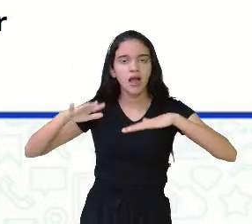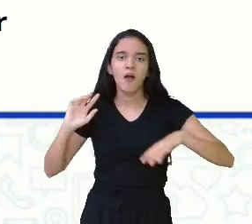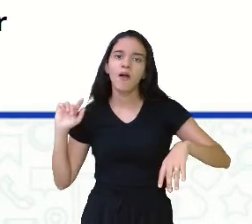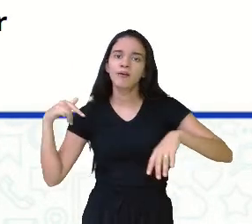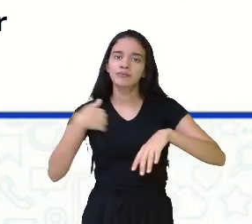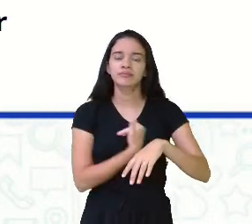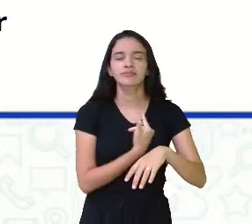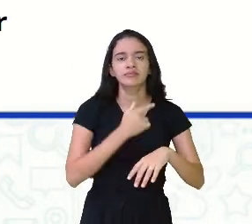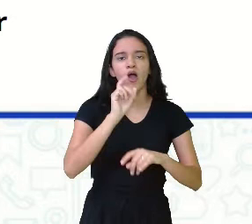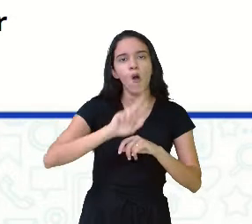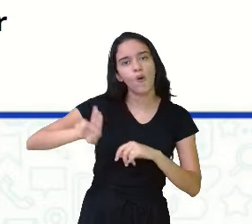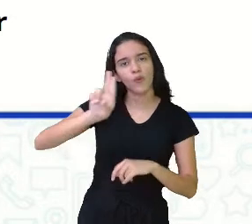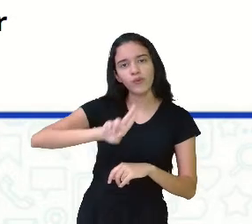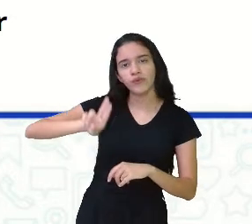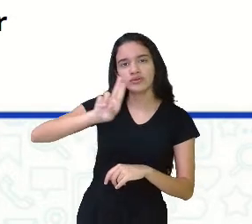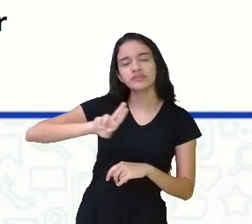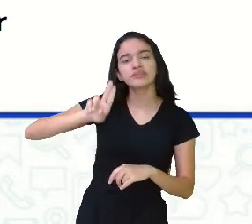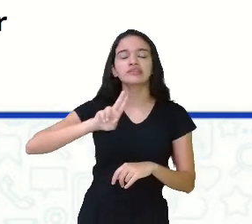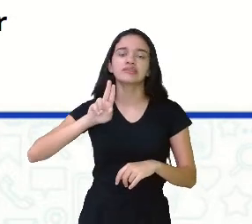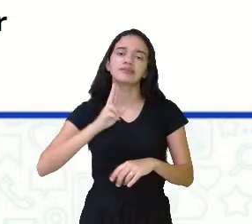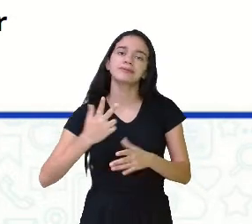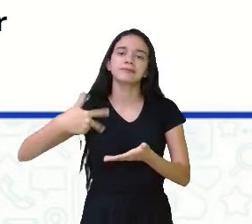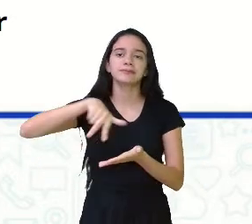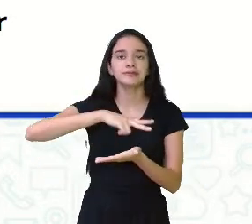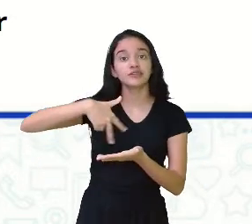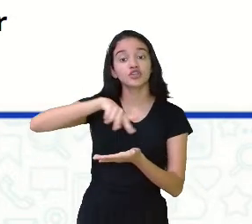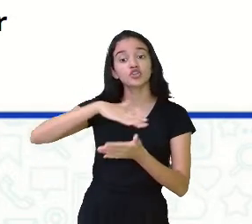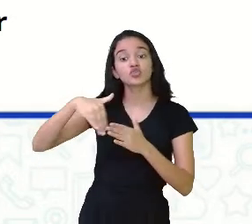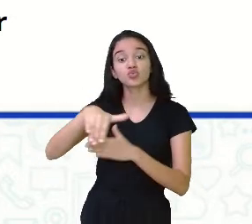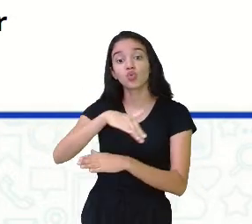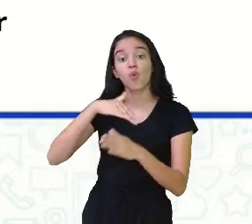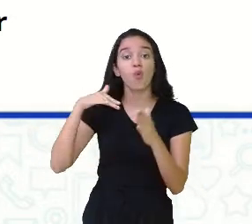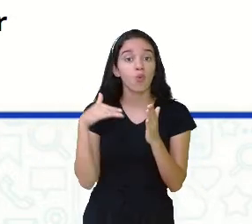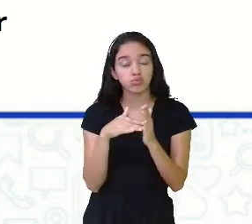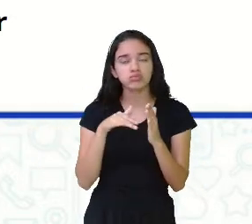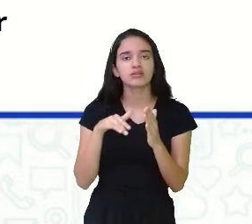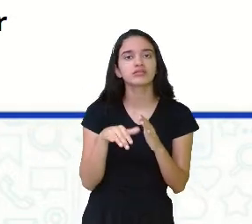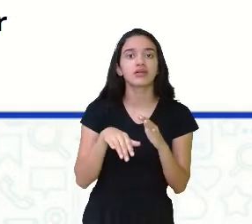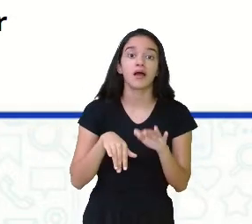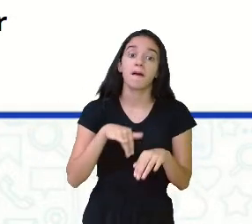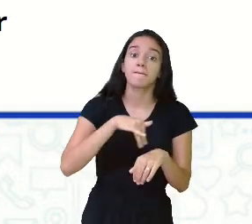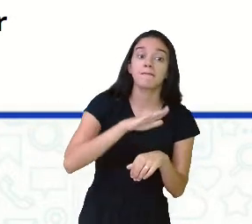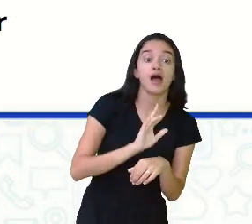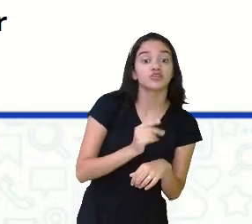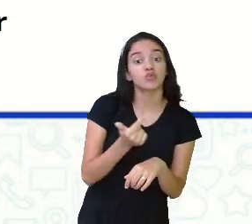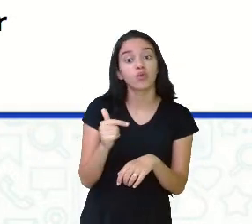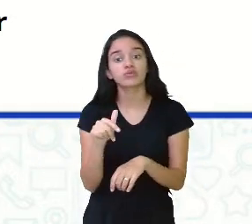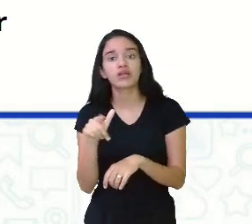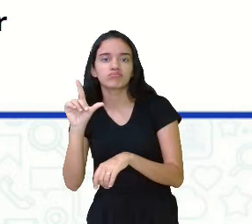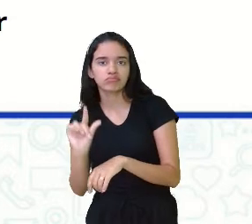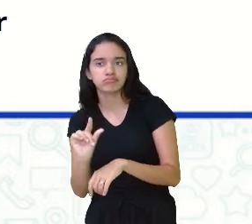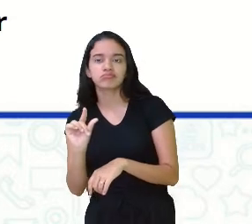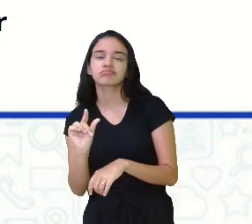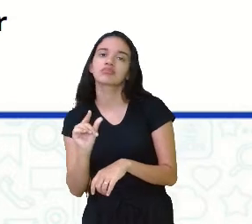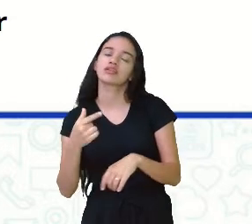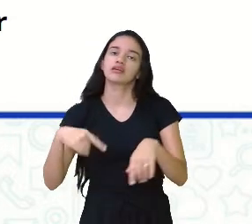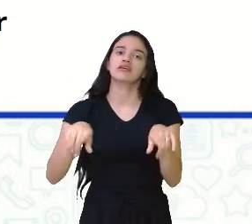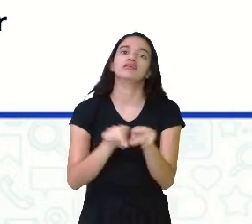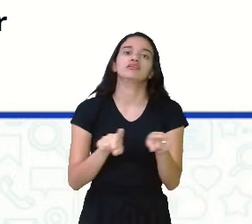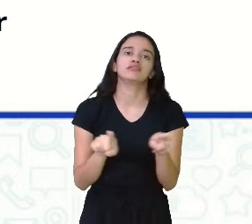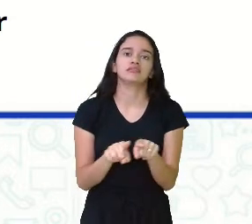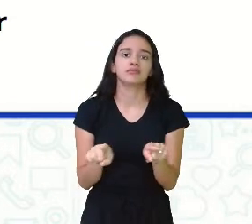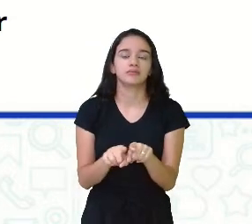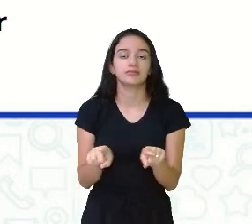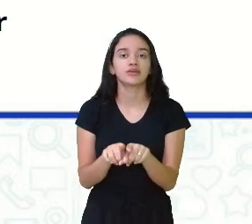que são utilizados na dança, em todas as danças, umas mais, outras menos, né, como a questão